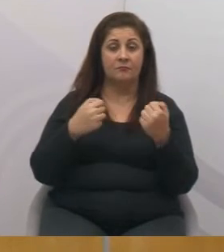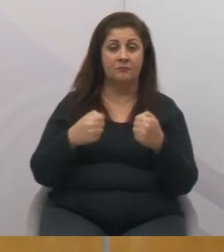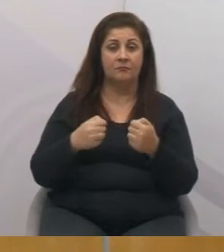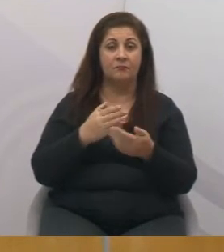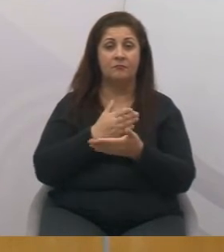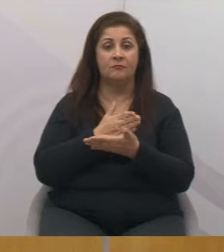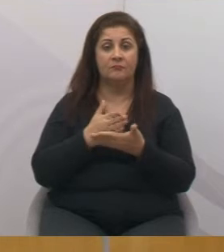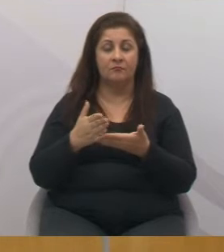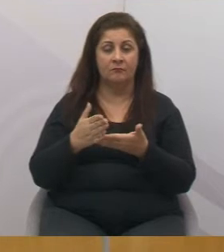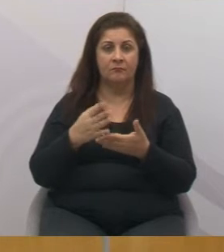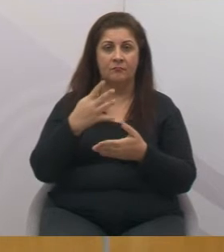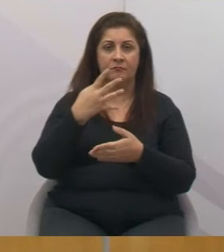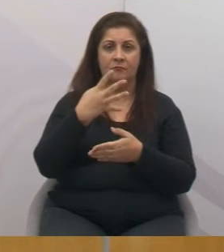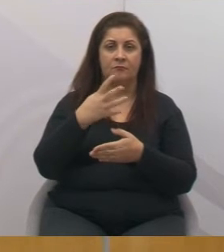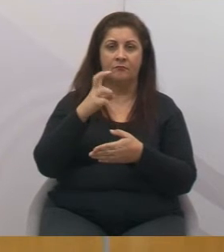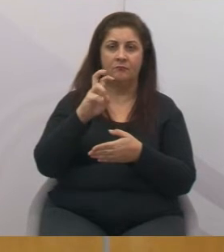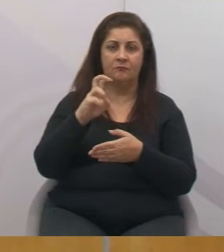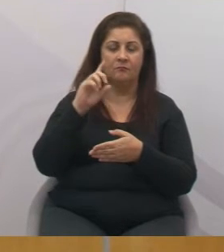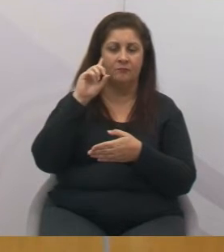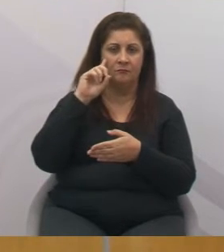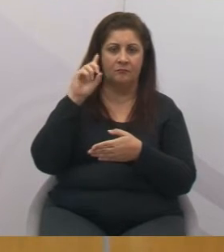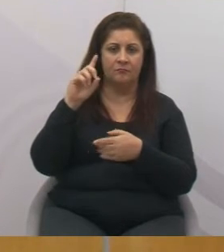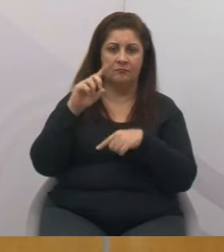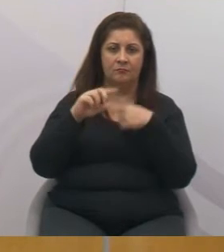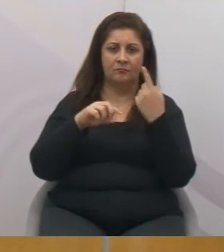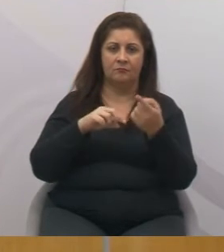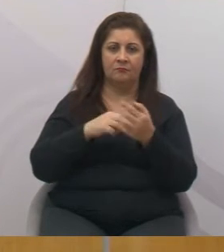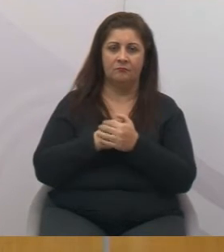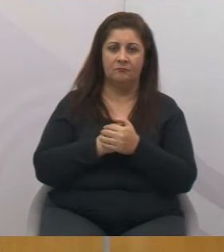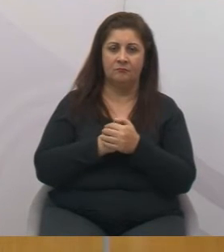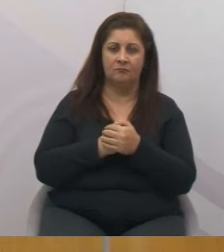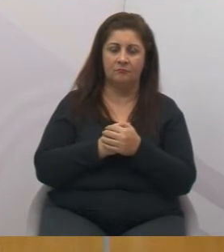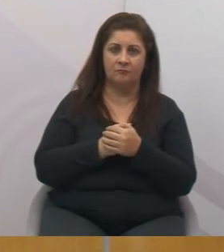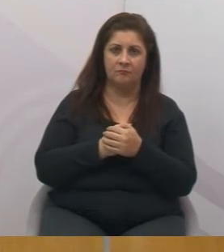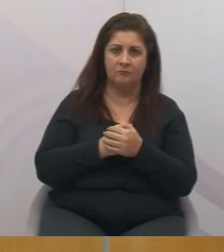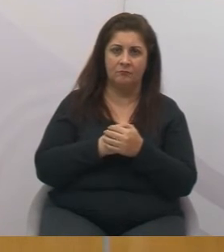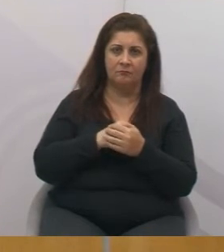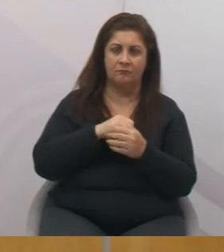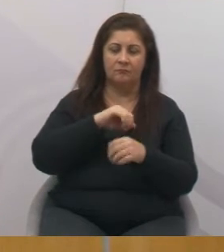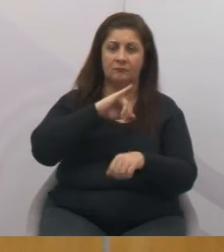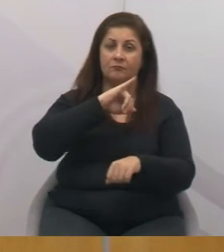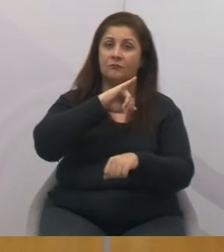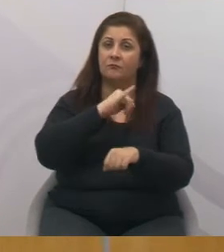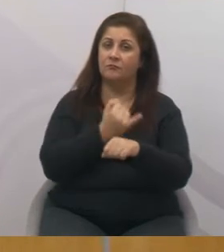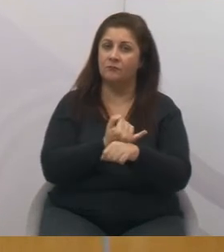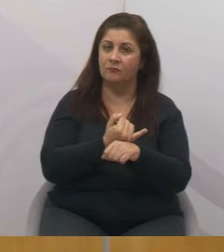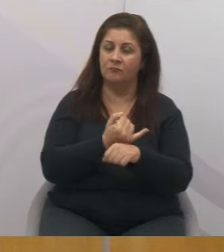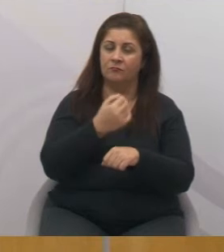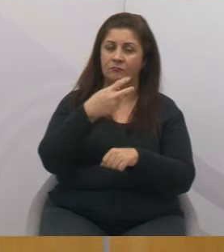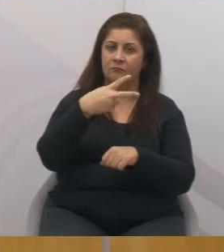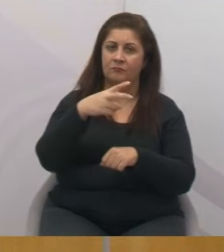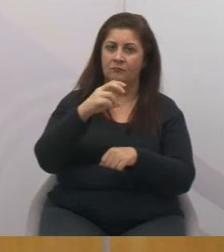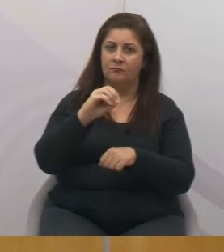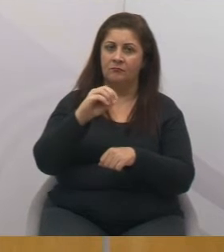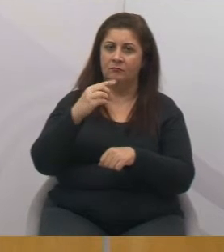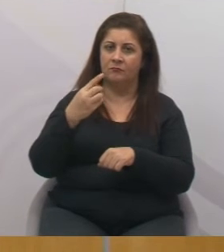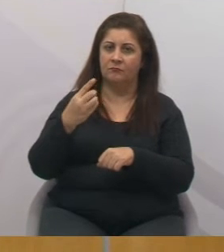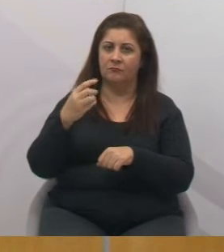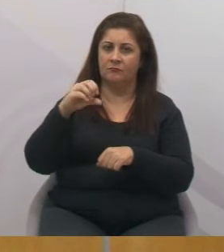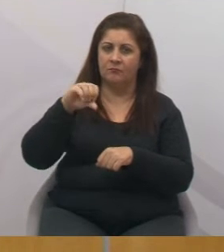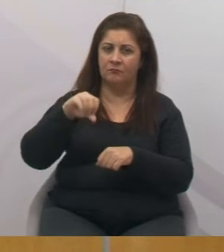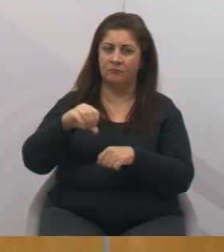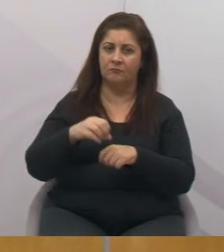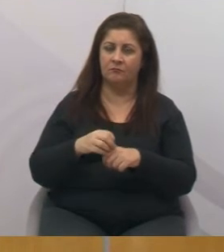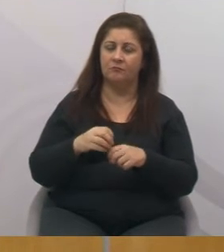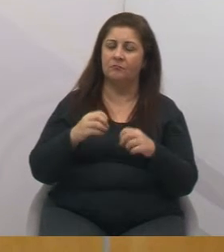a partir de 45 dias. Gente, desde julho de 2019, essa lei